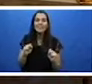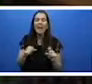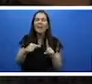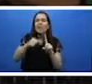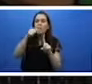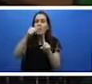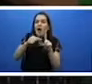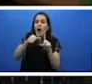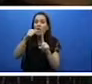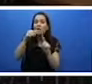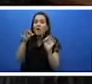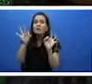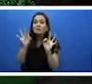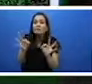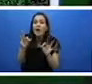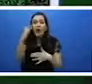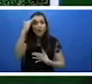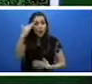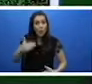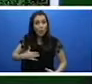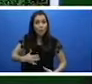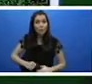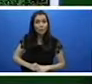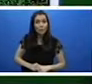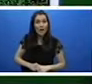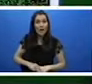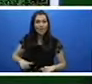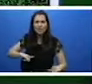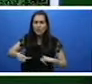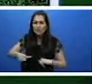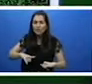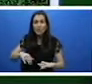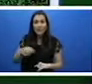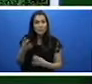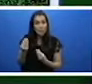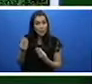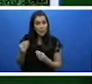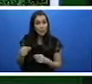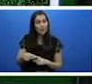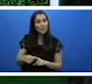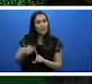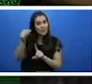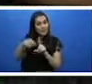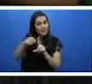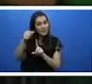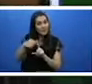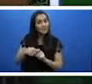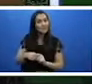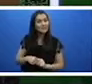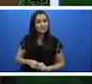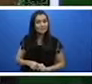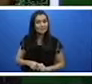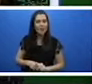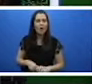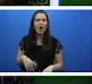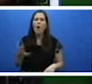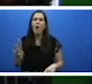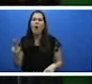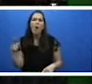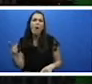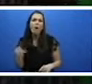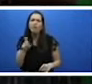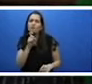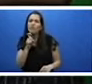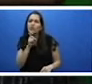a temperatura do seu corpo, sem sofrer muita influência da temperatura ambiental, seja no frio ou no